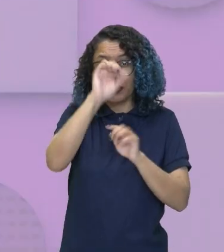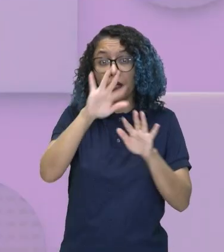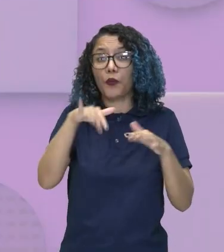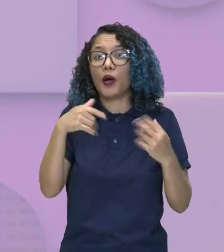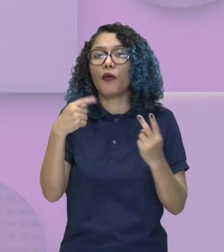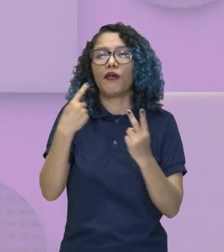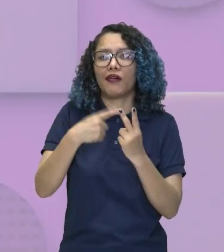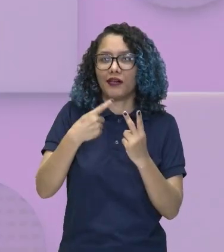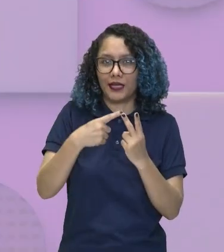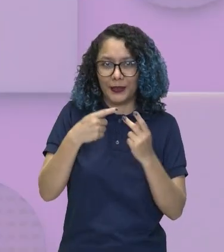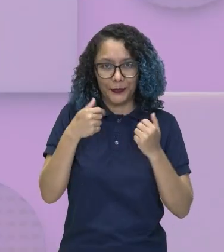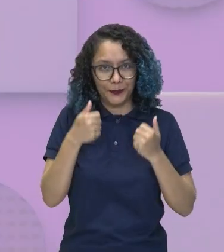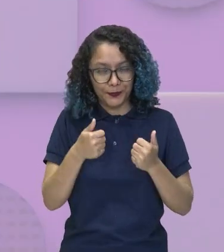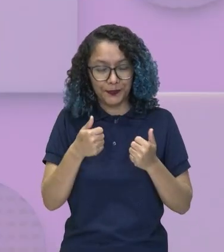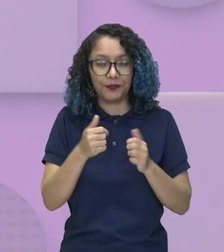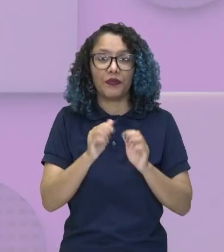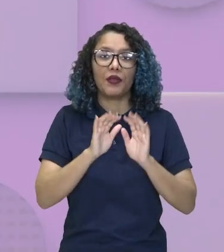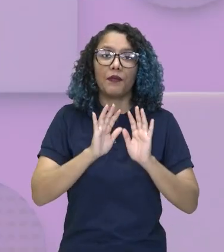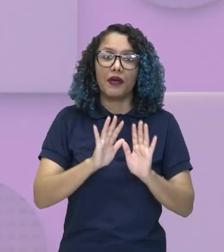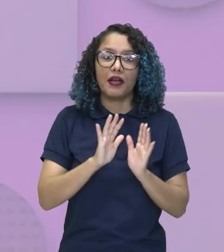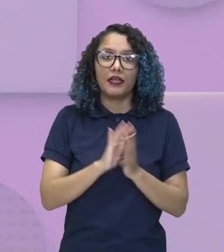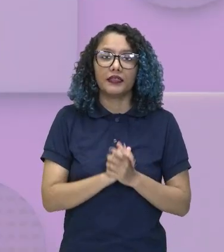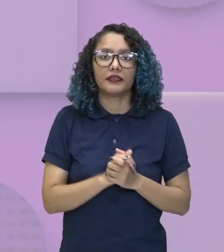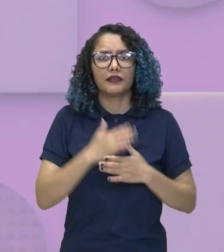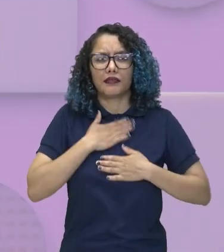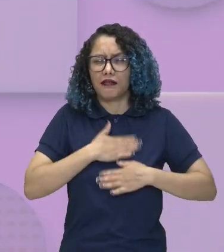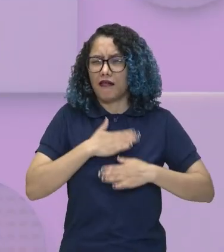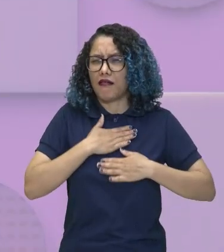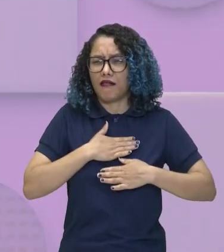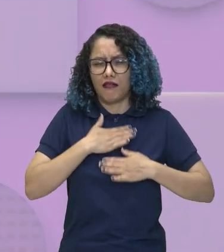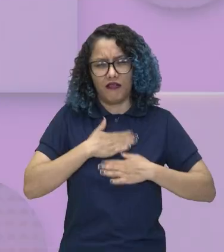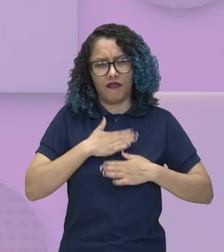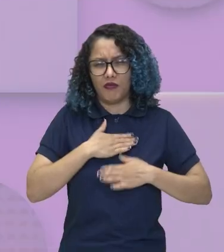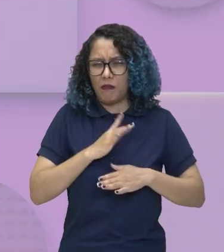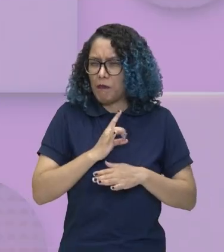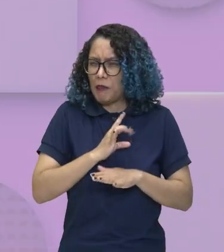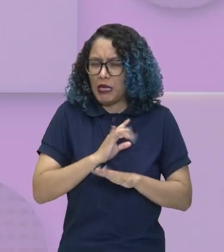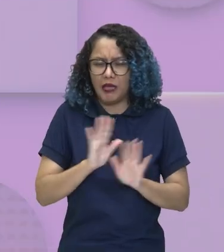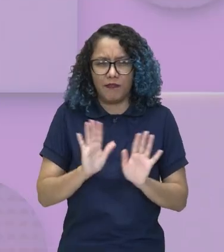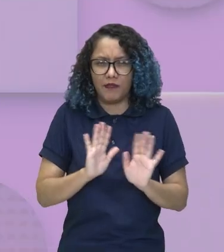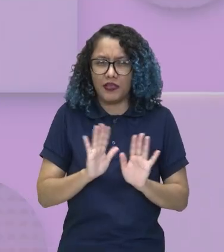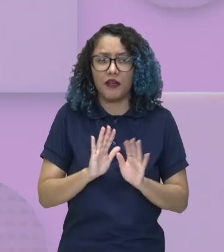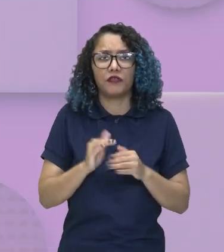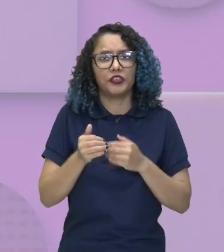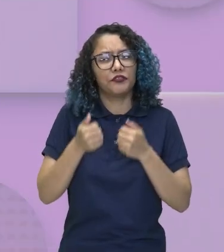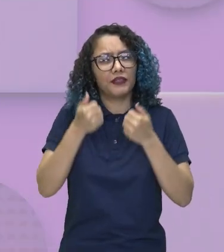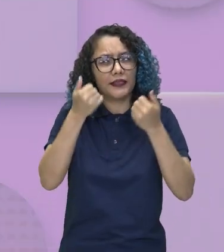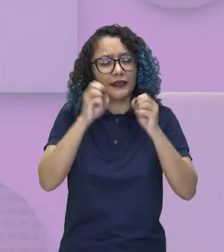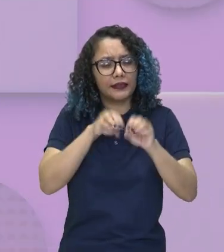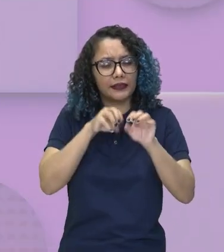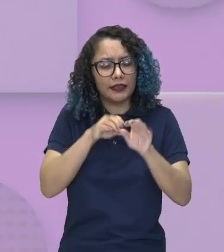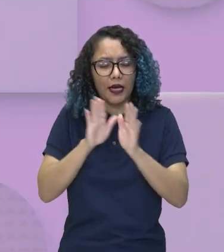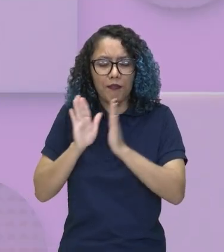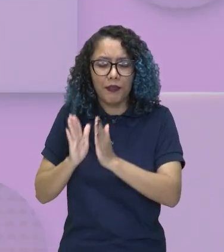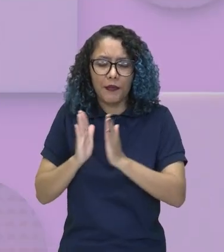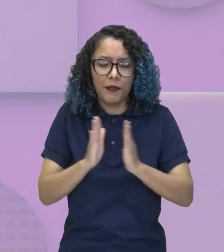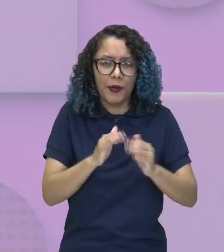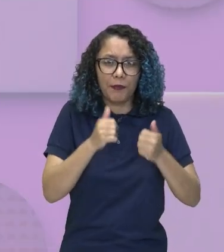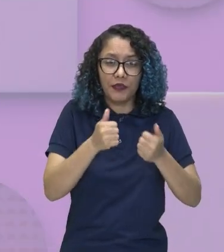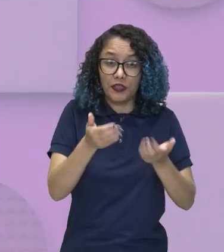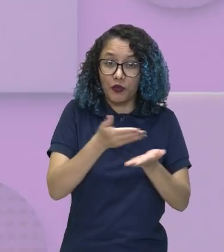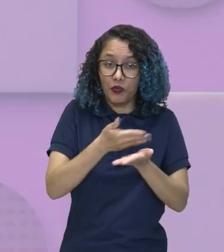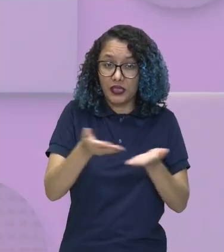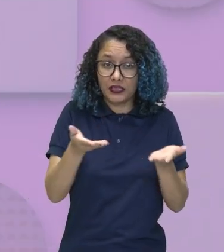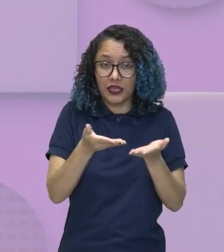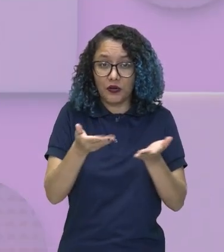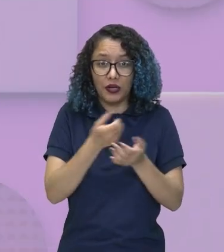raiz, ok? Mas não precisam se assustar, tá? Vamos passo a passo. Então vamos começar aí exatamente